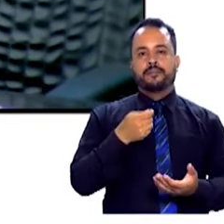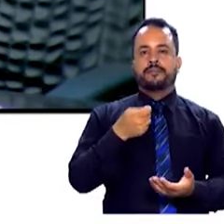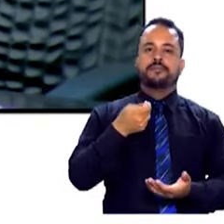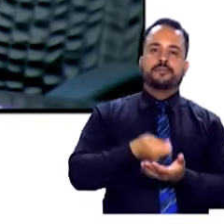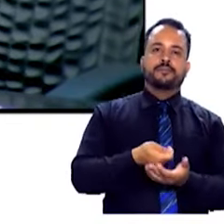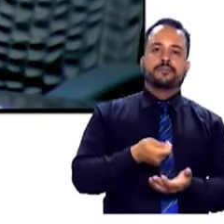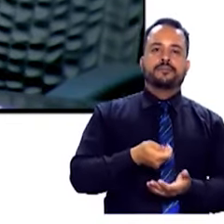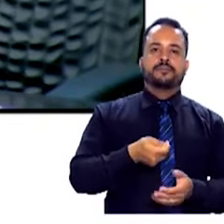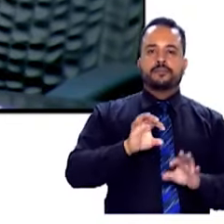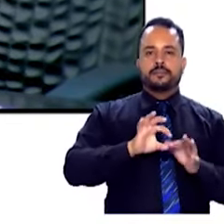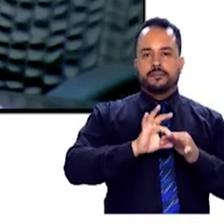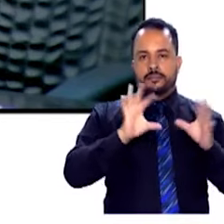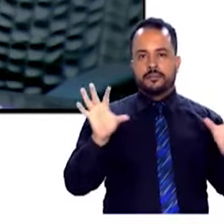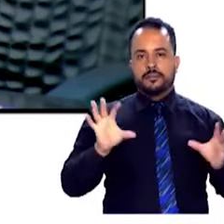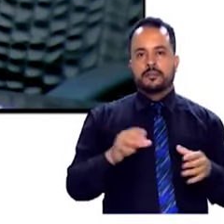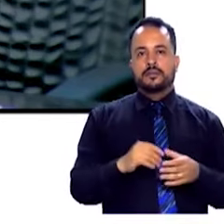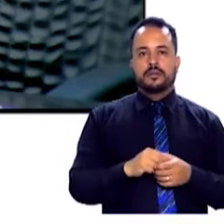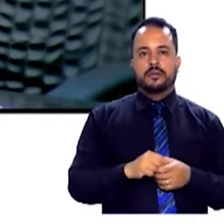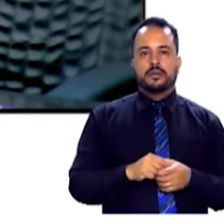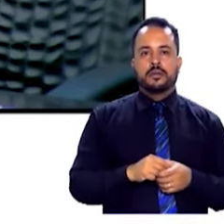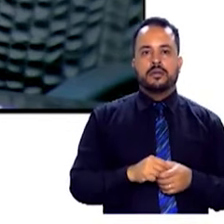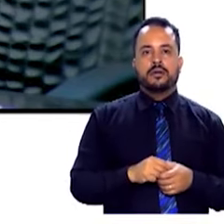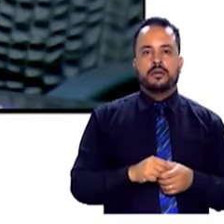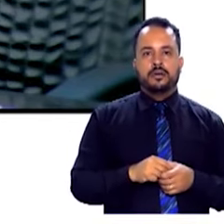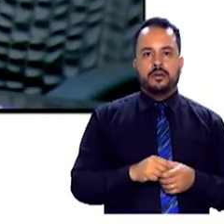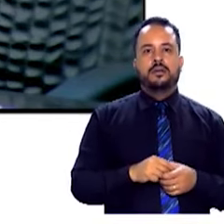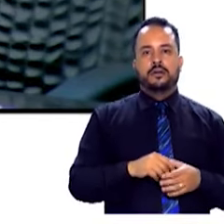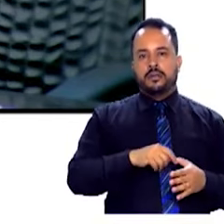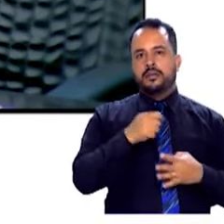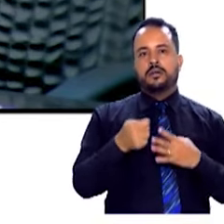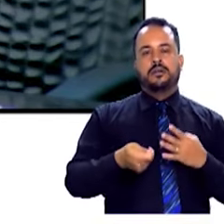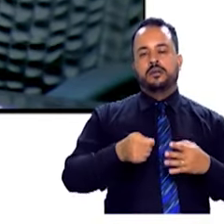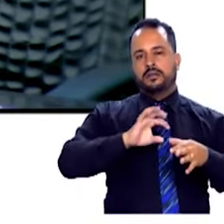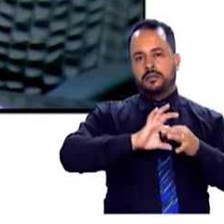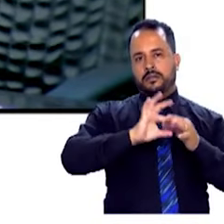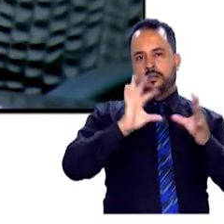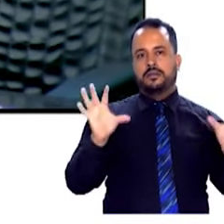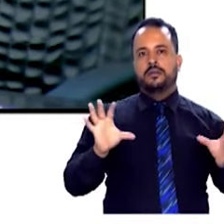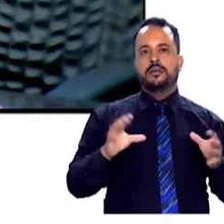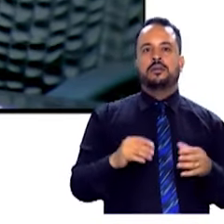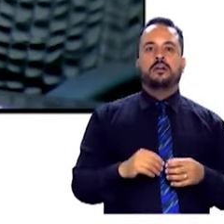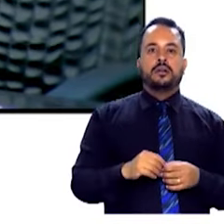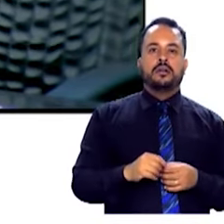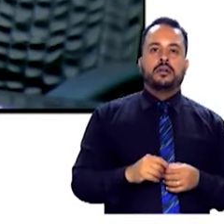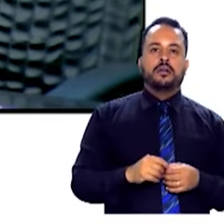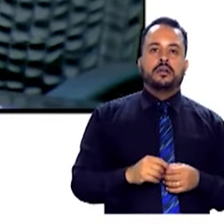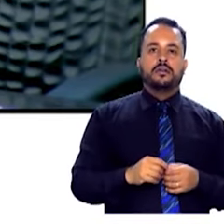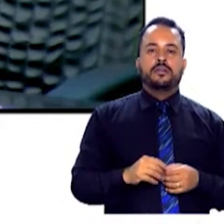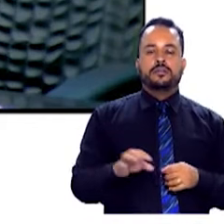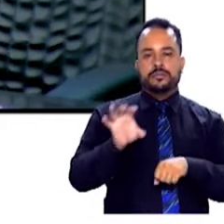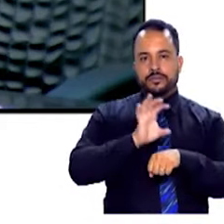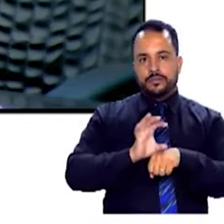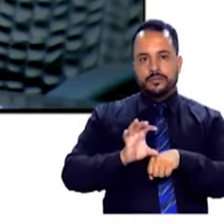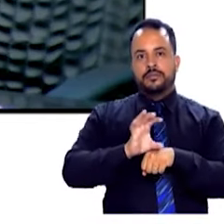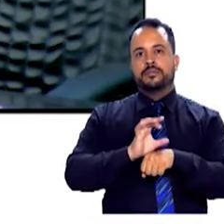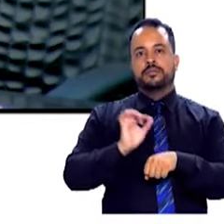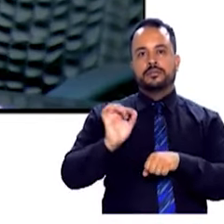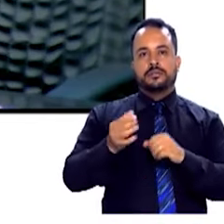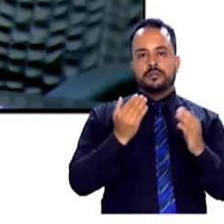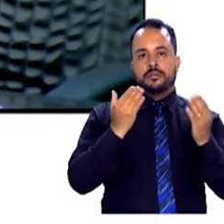ocorrem basicamente duas formas de fazê-lo eh a primeira instituindo eh hipótese de relevância